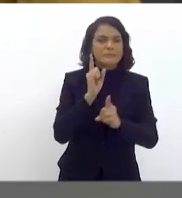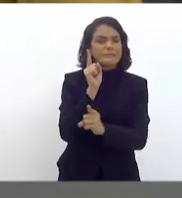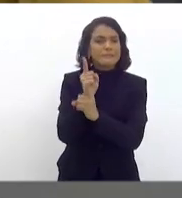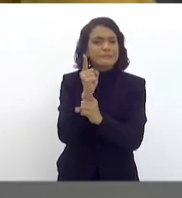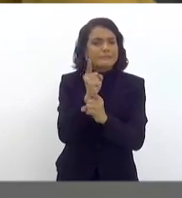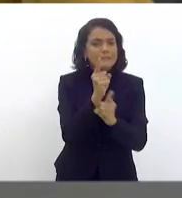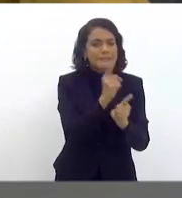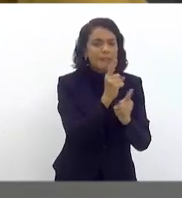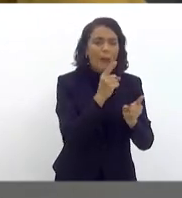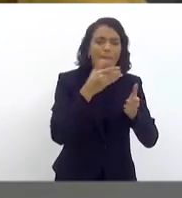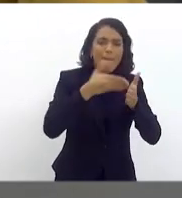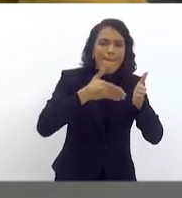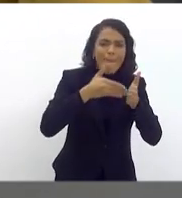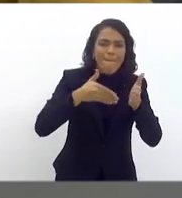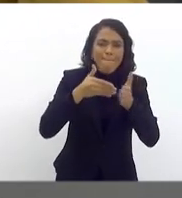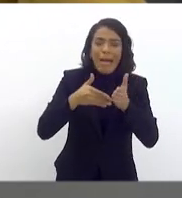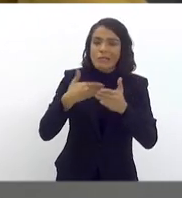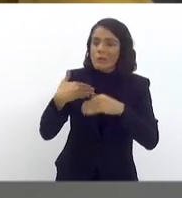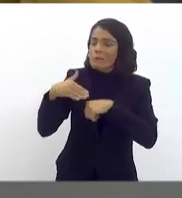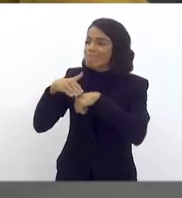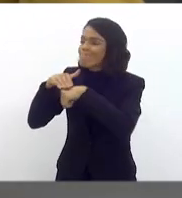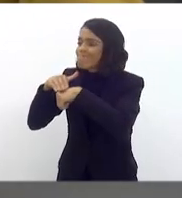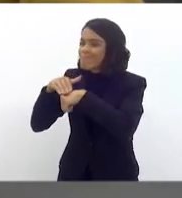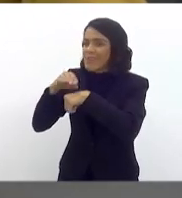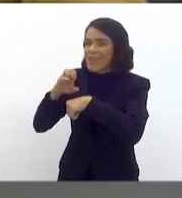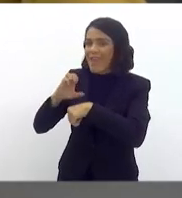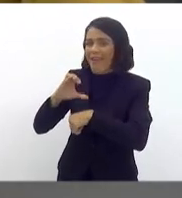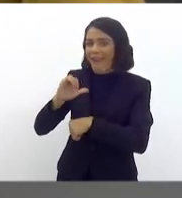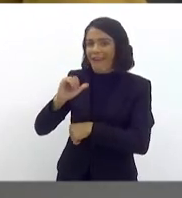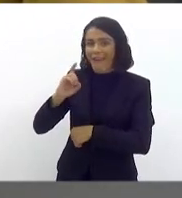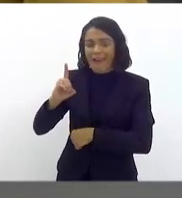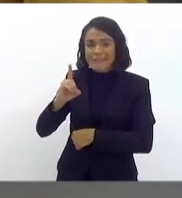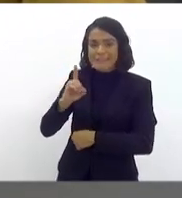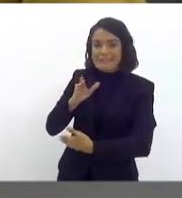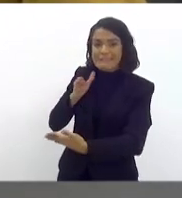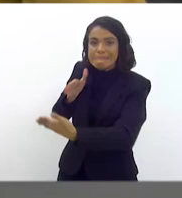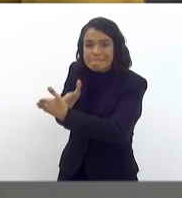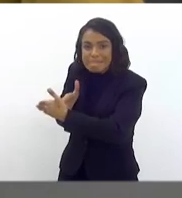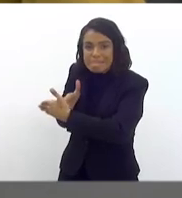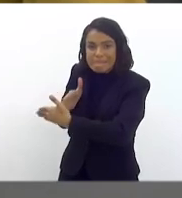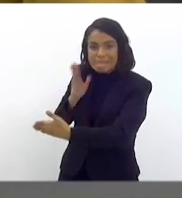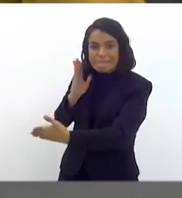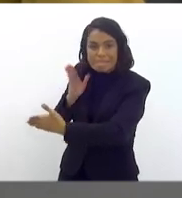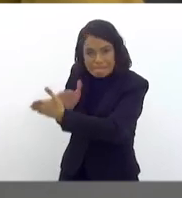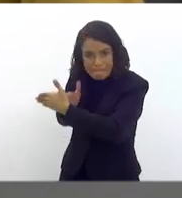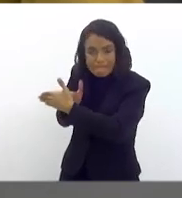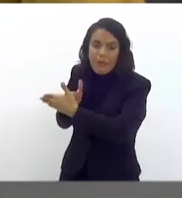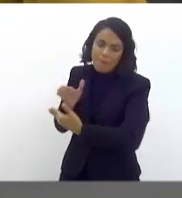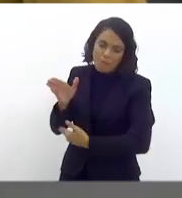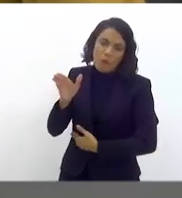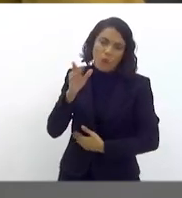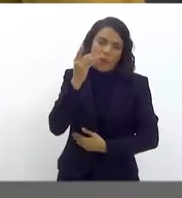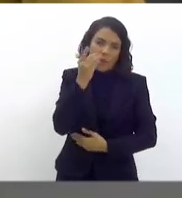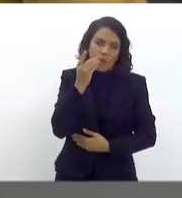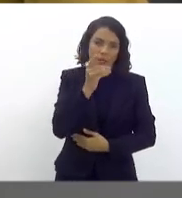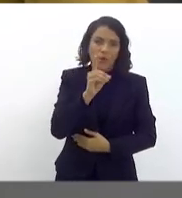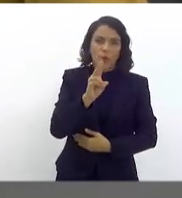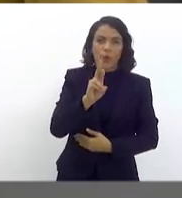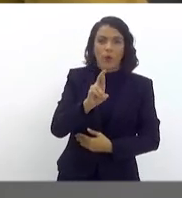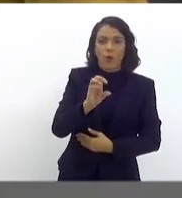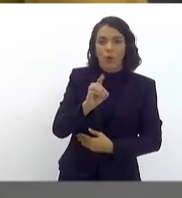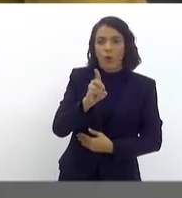em dialogar com o ECAD, como muito bem ressaltou aqui o nosso nobre deputado Rodrigo Amorim.